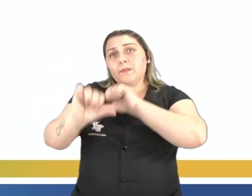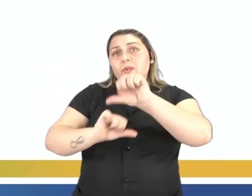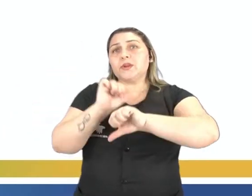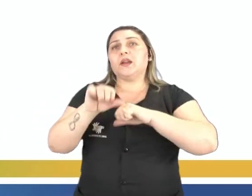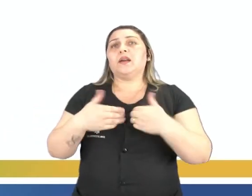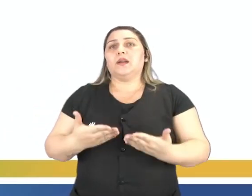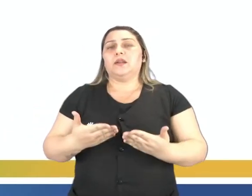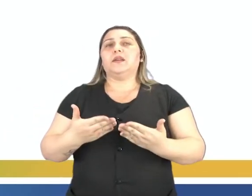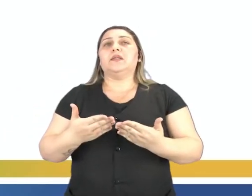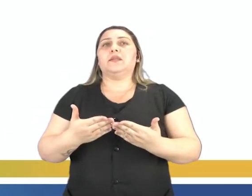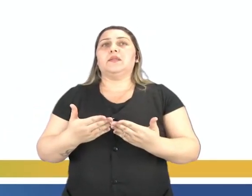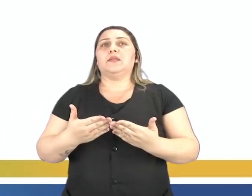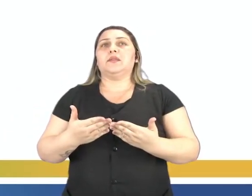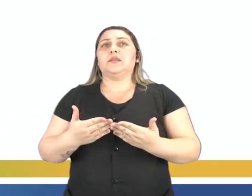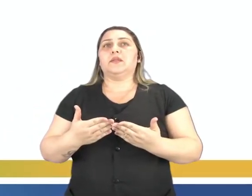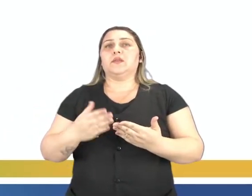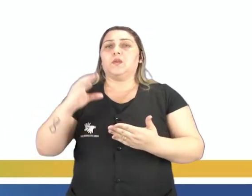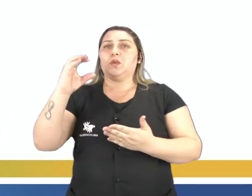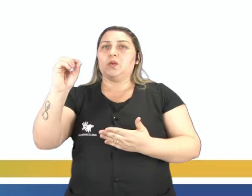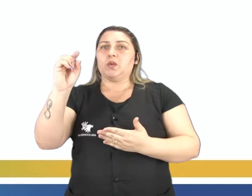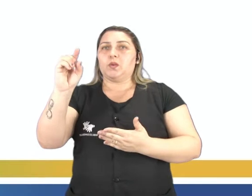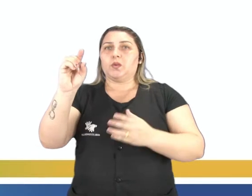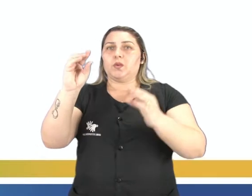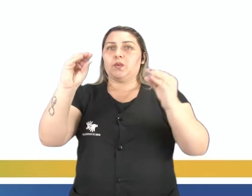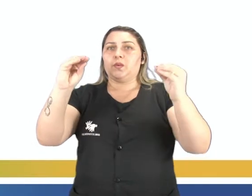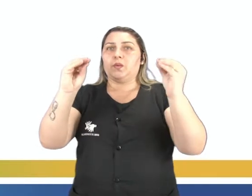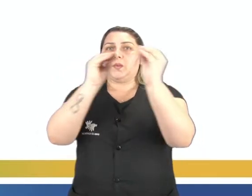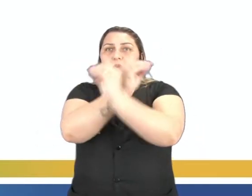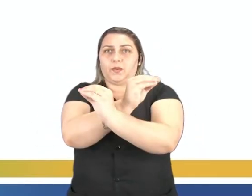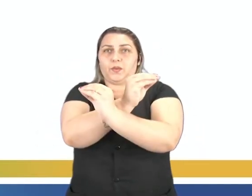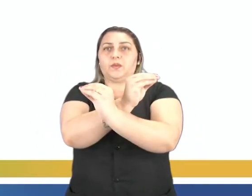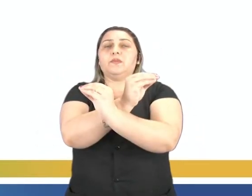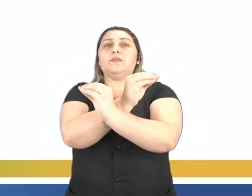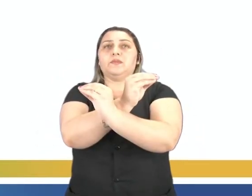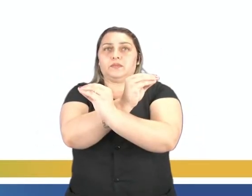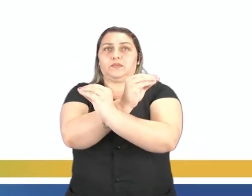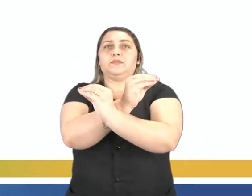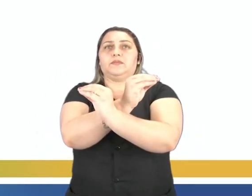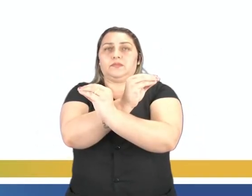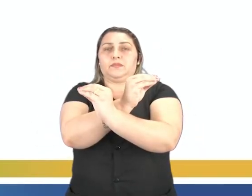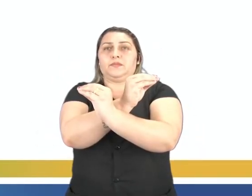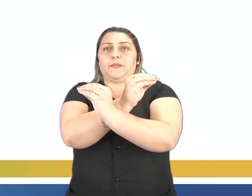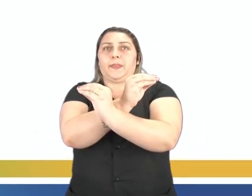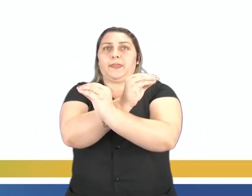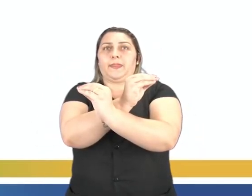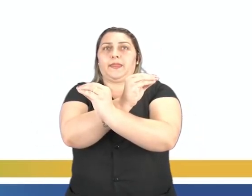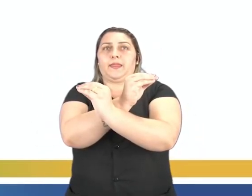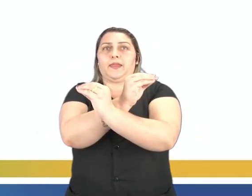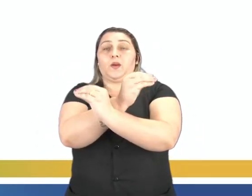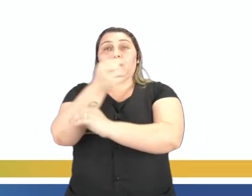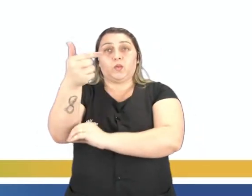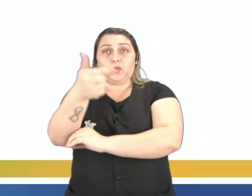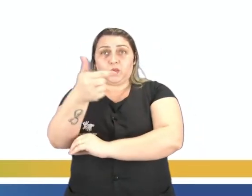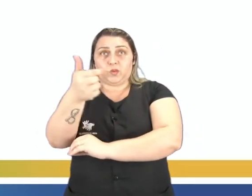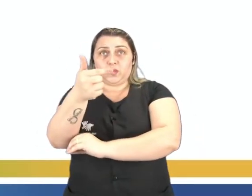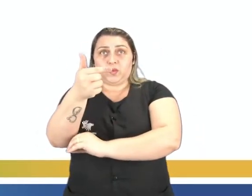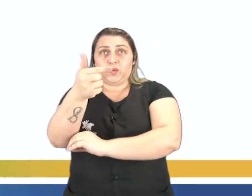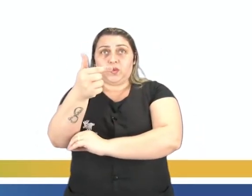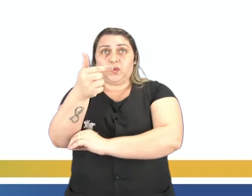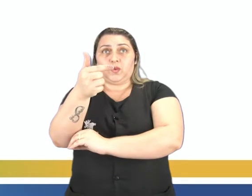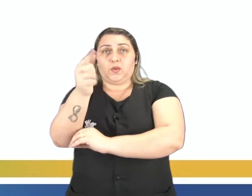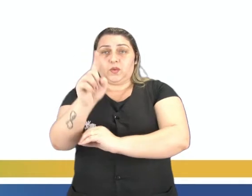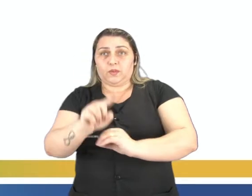fazer? Transformar o NOx dele, ou a quantidade de elétrons que doa e recebe, como índice. Então, esse 2 vem para